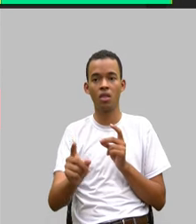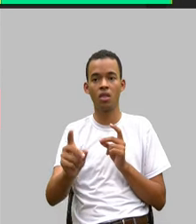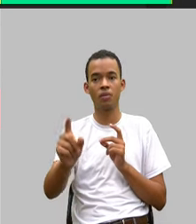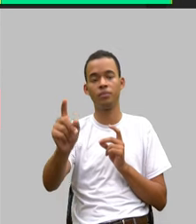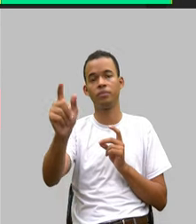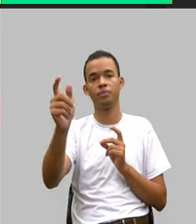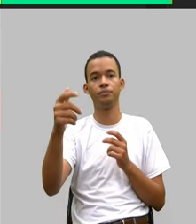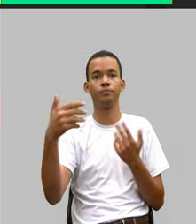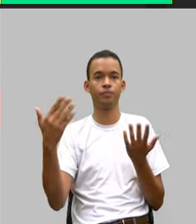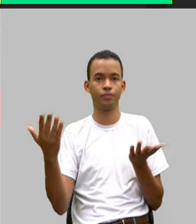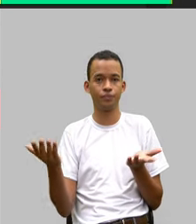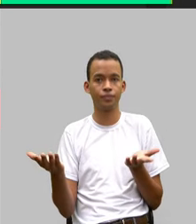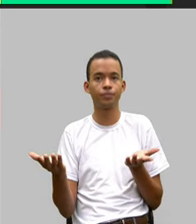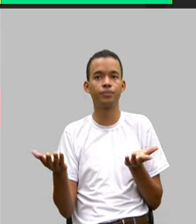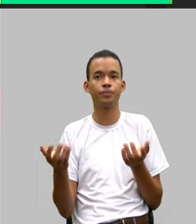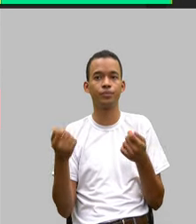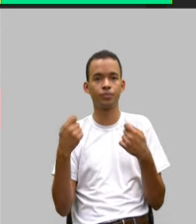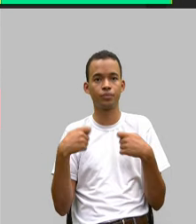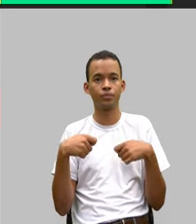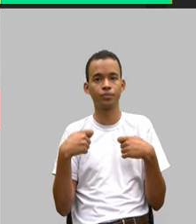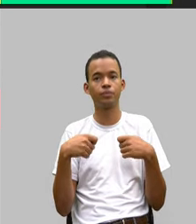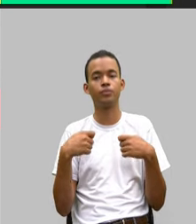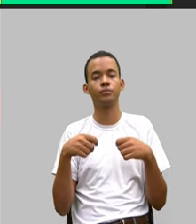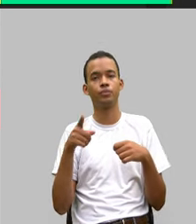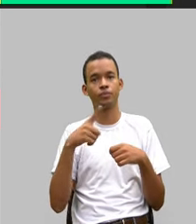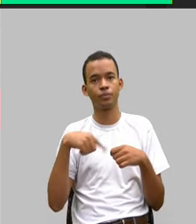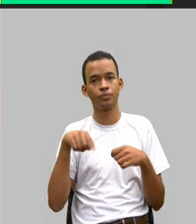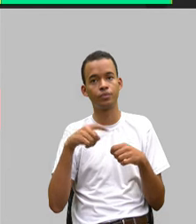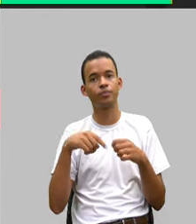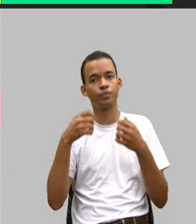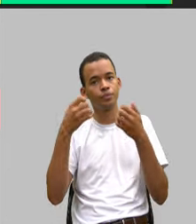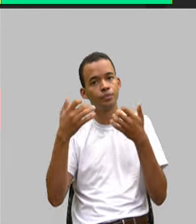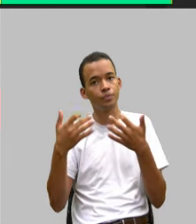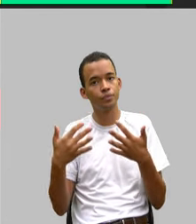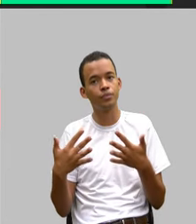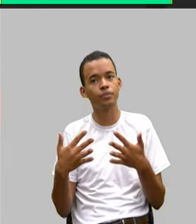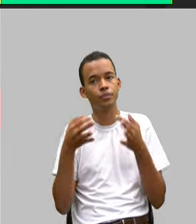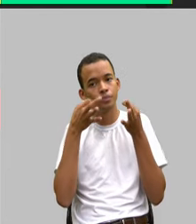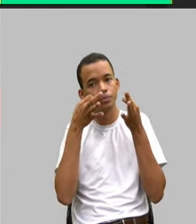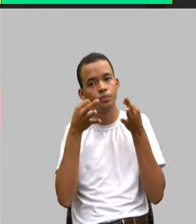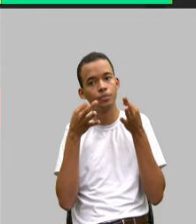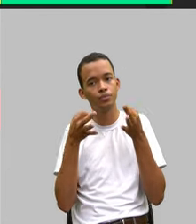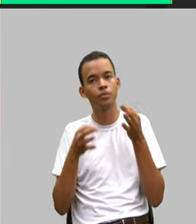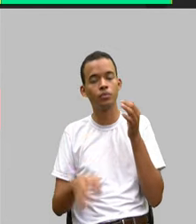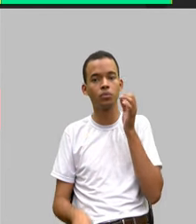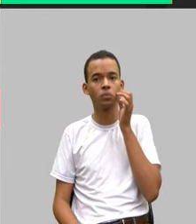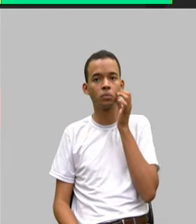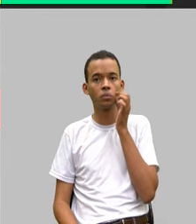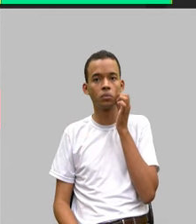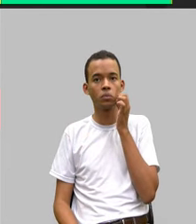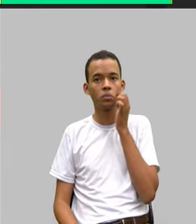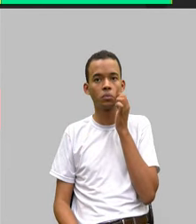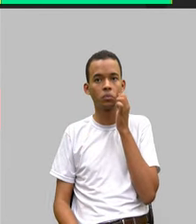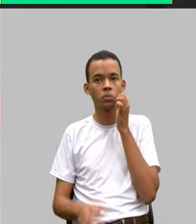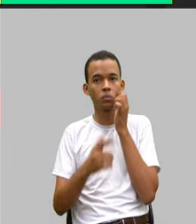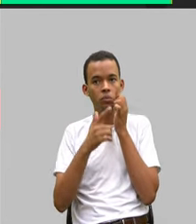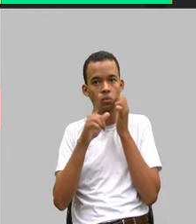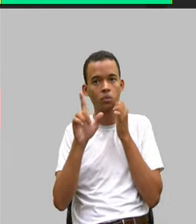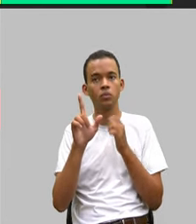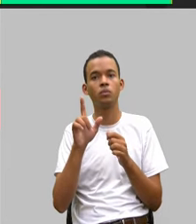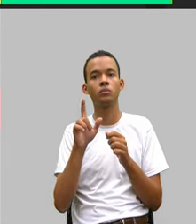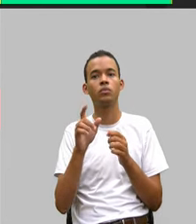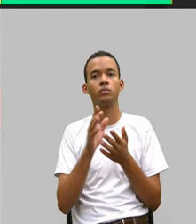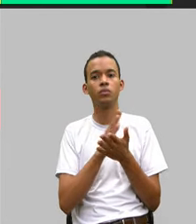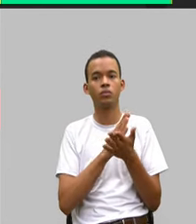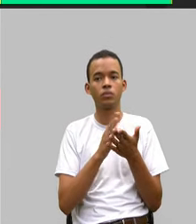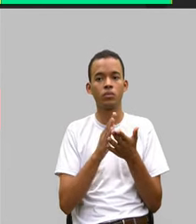isso é um fato que tem que chamar atenção aqui hoje Outro ponto né quando a gente fala dos opioides Então os derivados